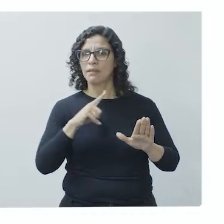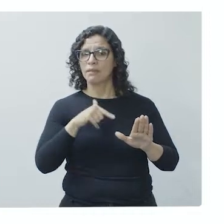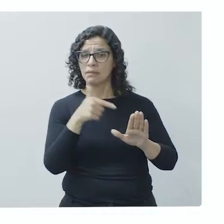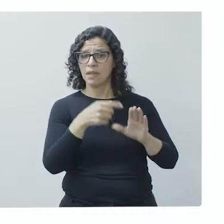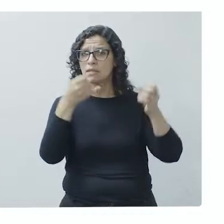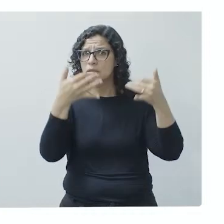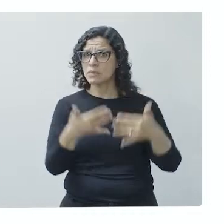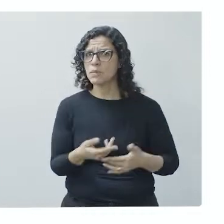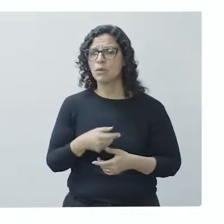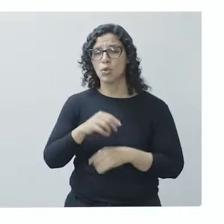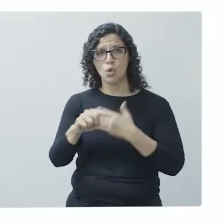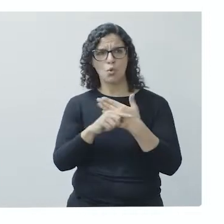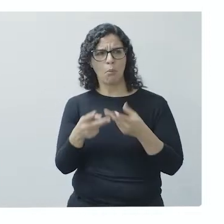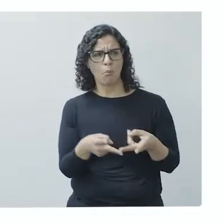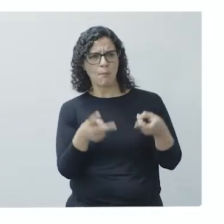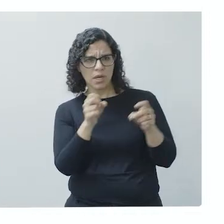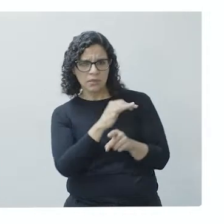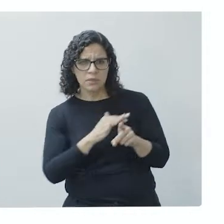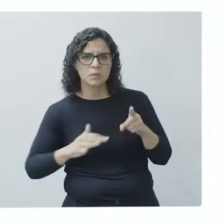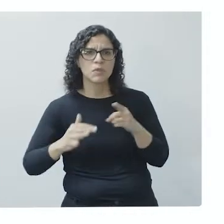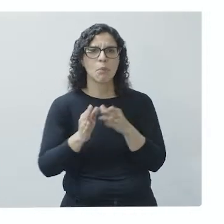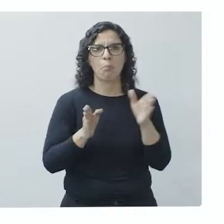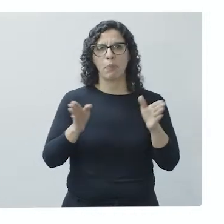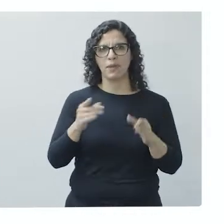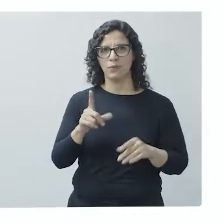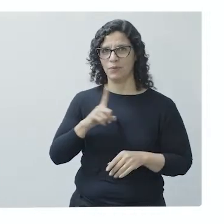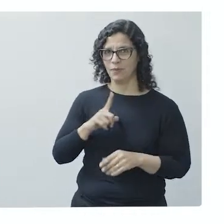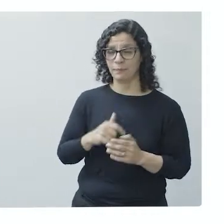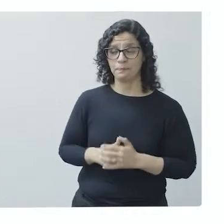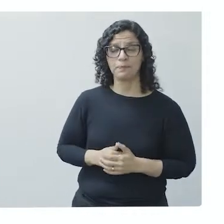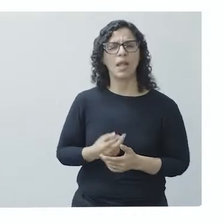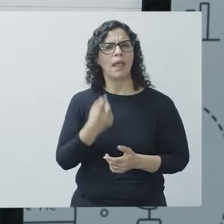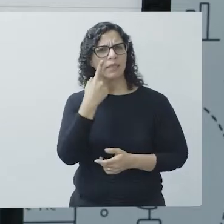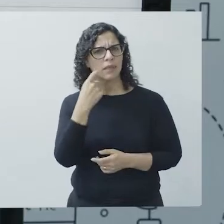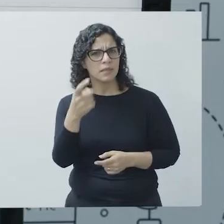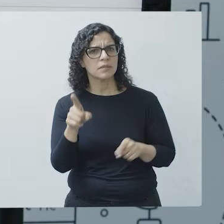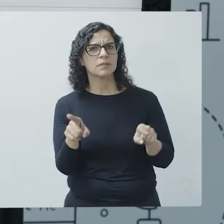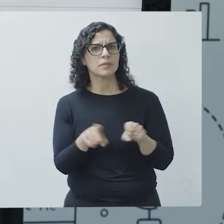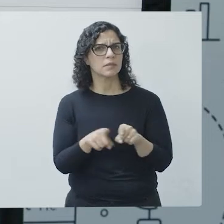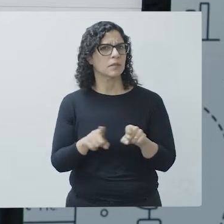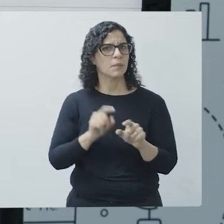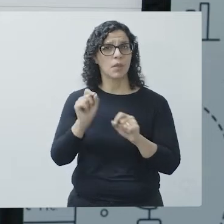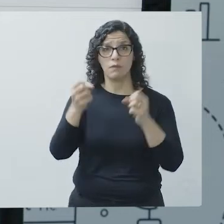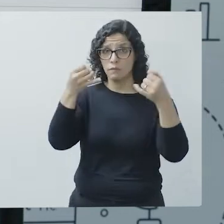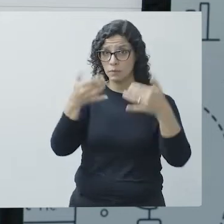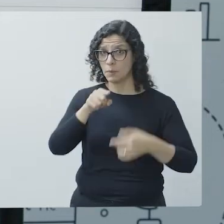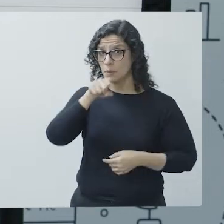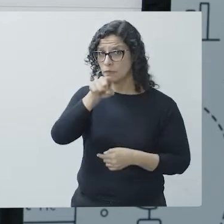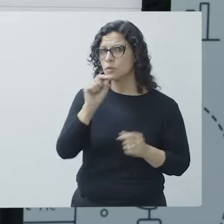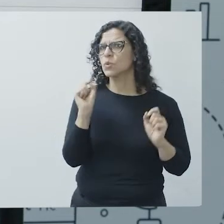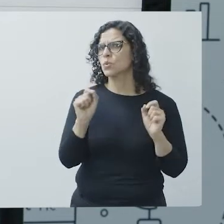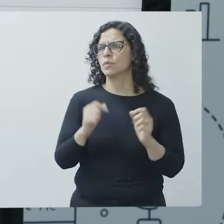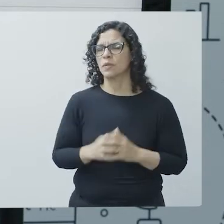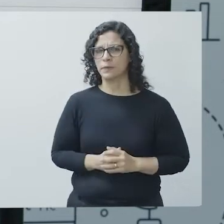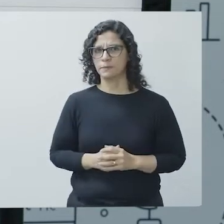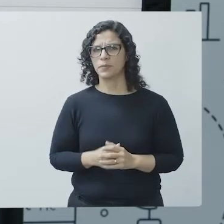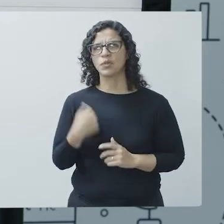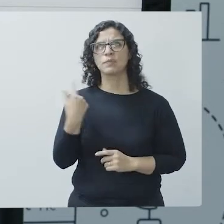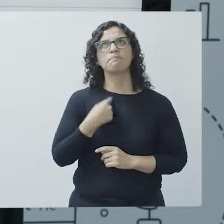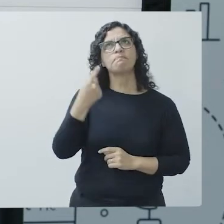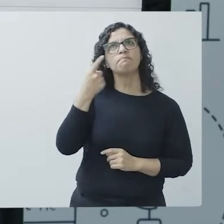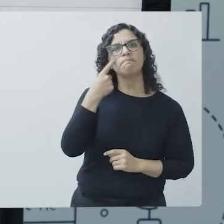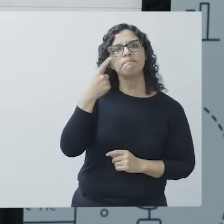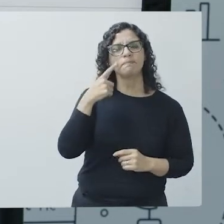autor observava na sociedade da época. Isso é bem interessante, vou falar para vocês, isso é bem interessante a gente